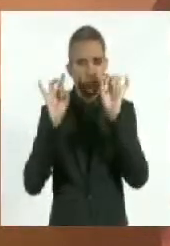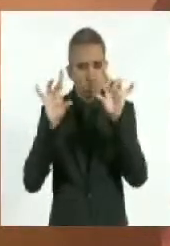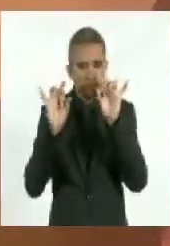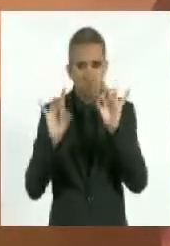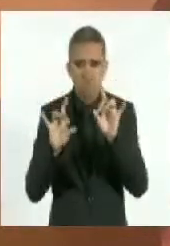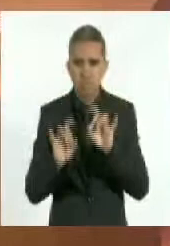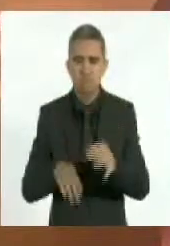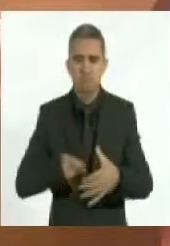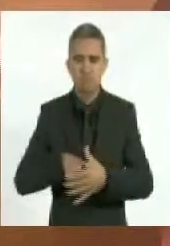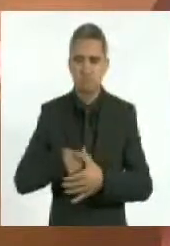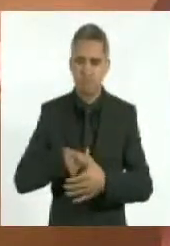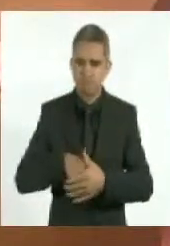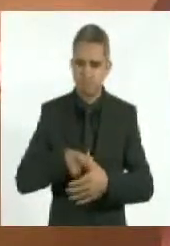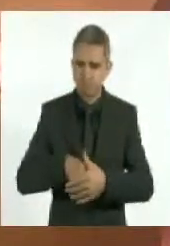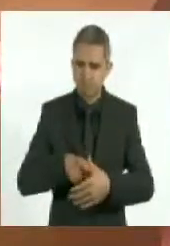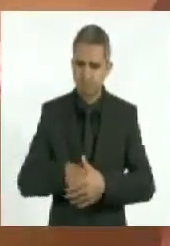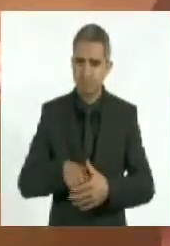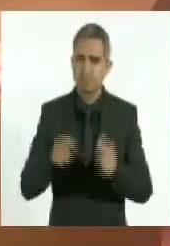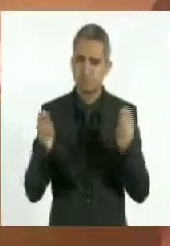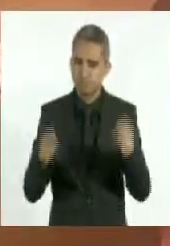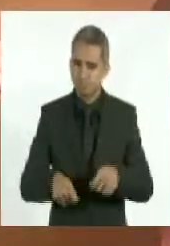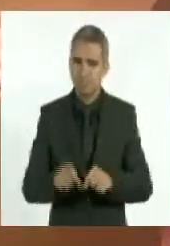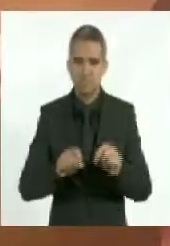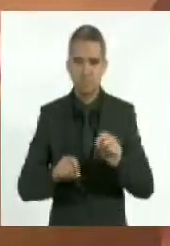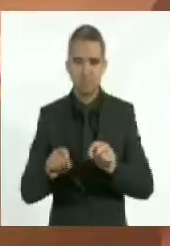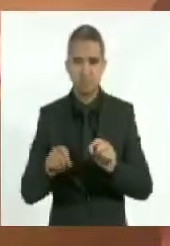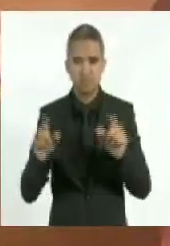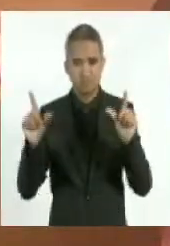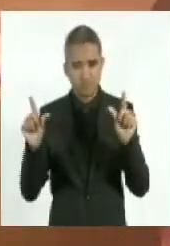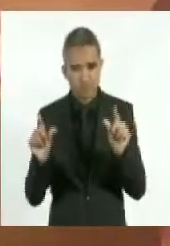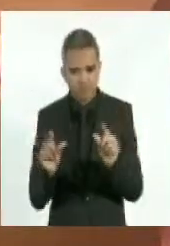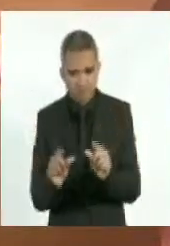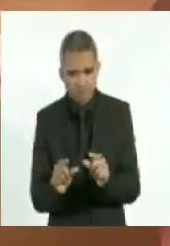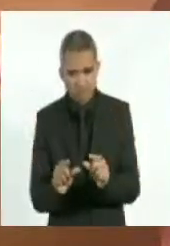pode trabalhar no sentido de minimizar, né,